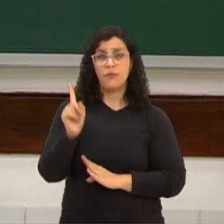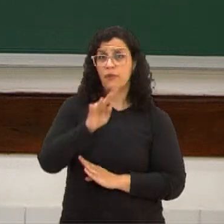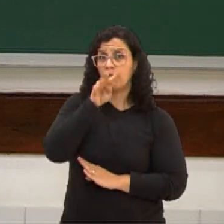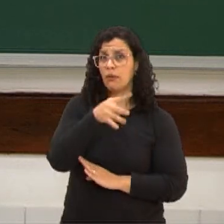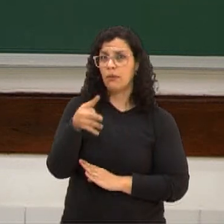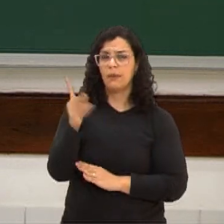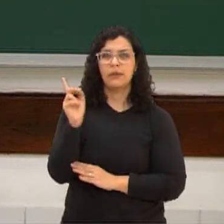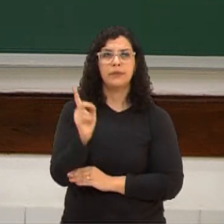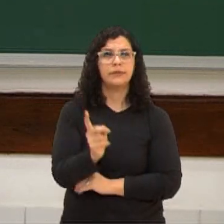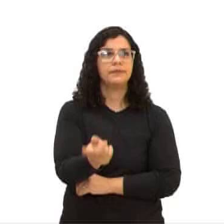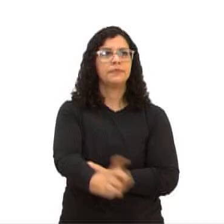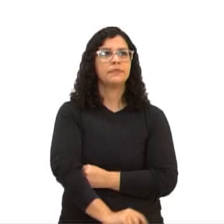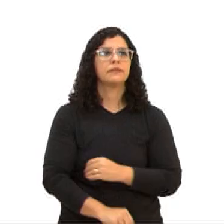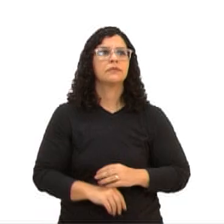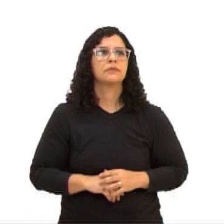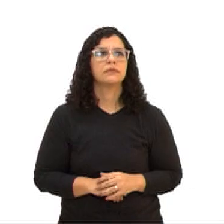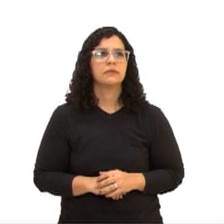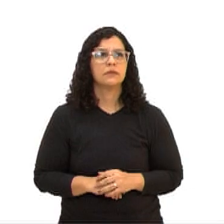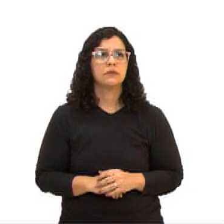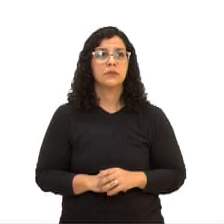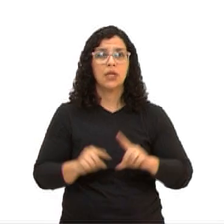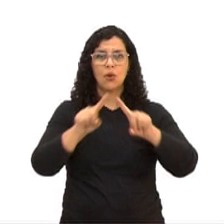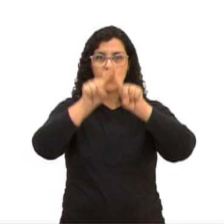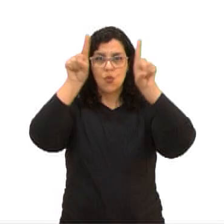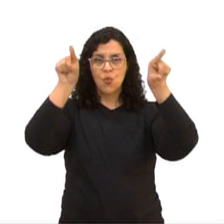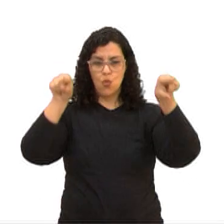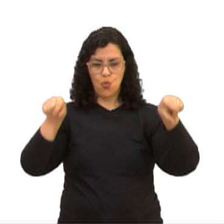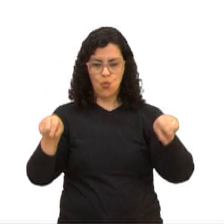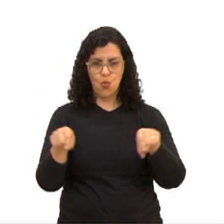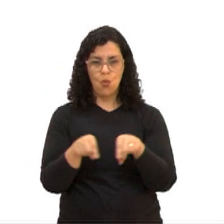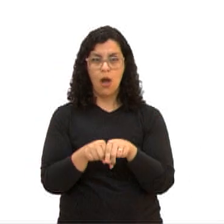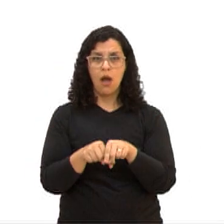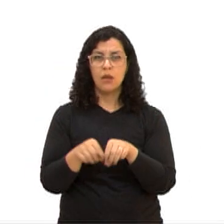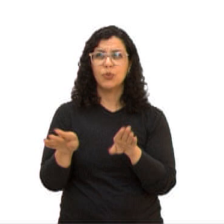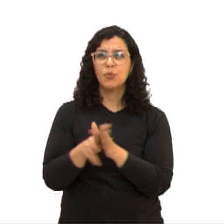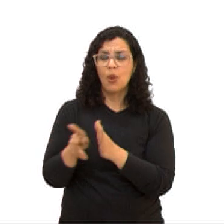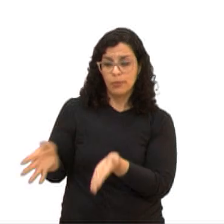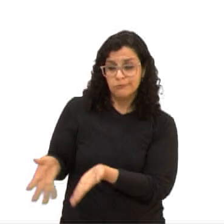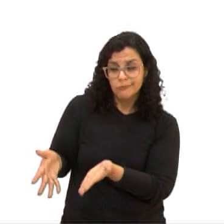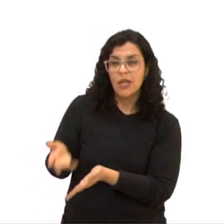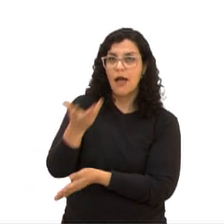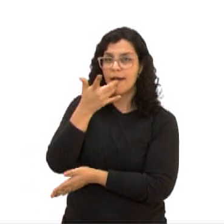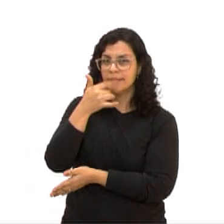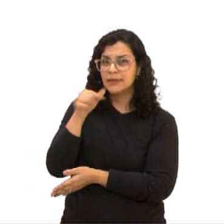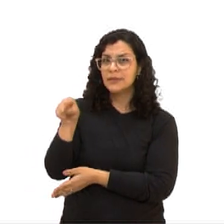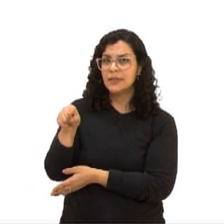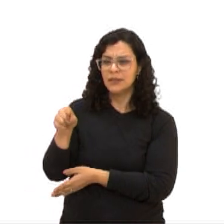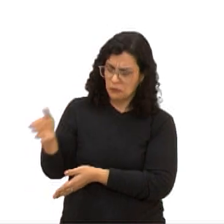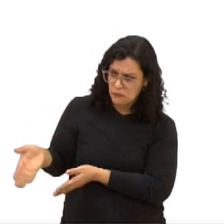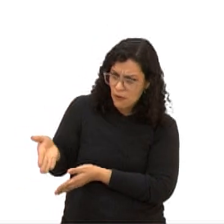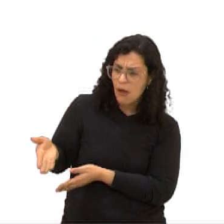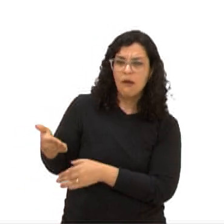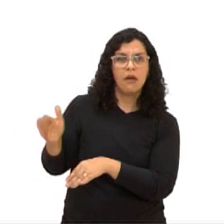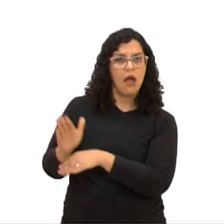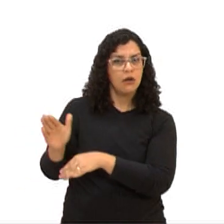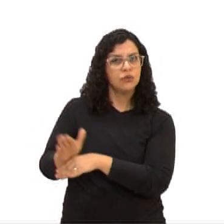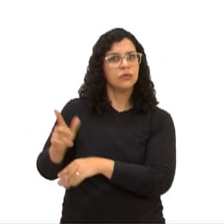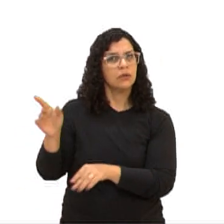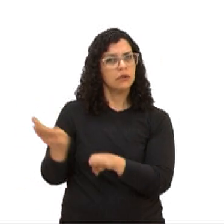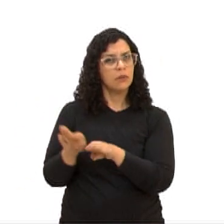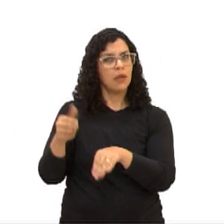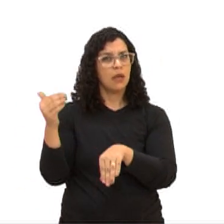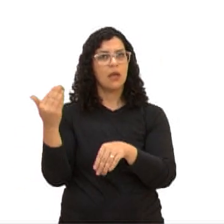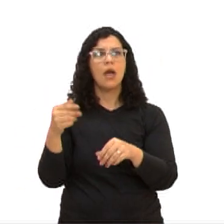dessa tabela. Ó, um quadro de incentivos para motivar os niños. Então, um quadro de incentivos, uma tabela de incentivos